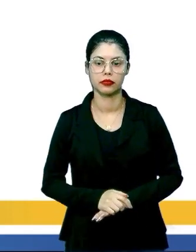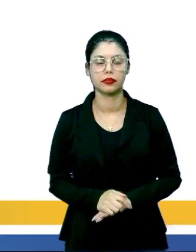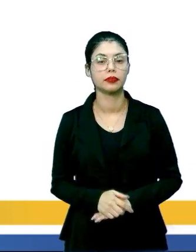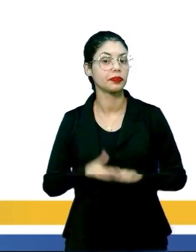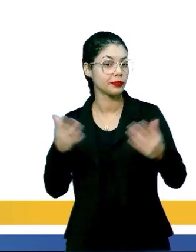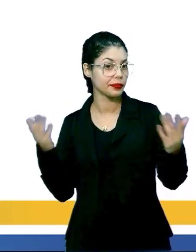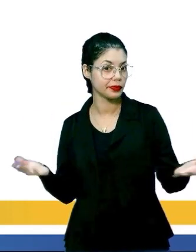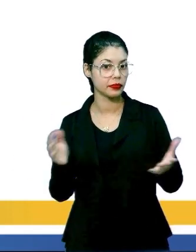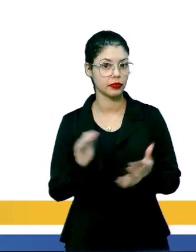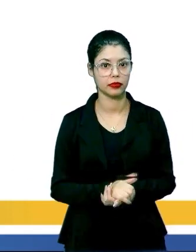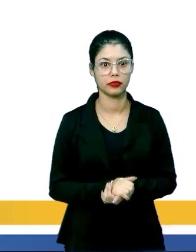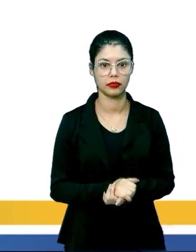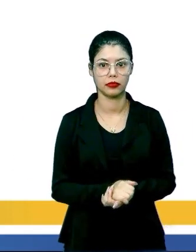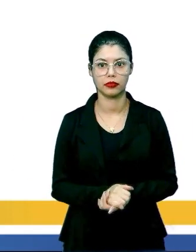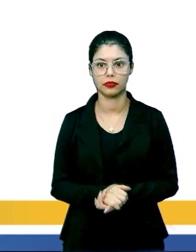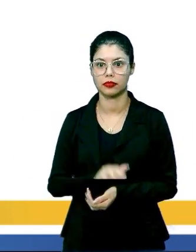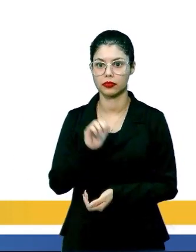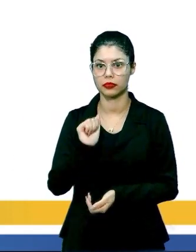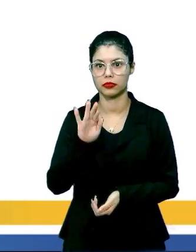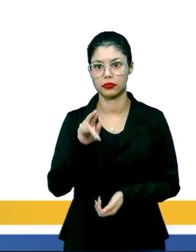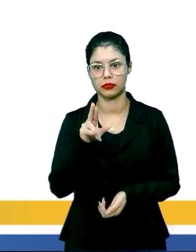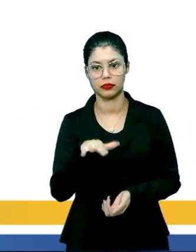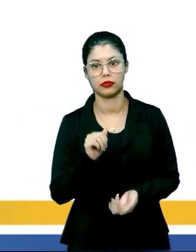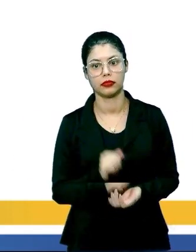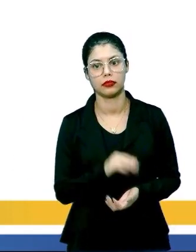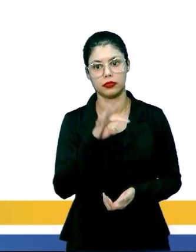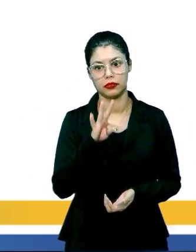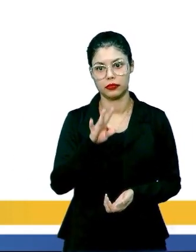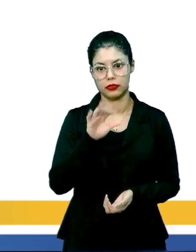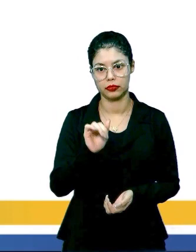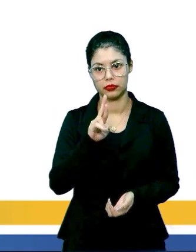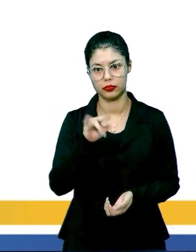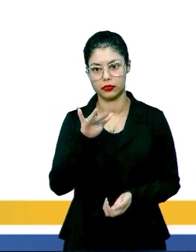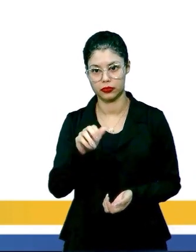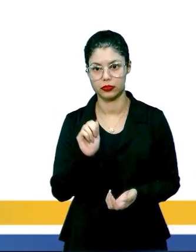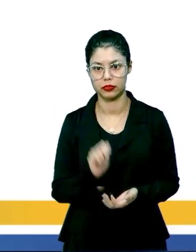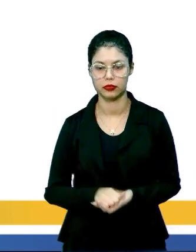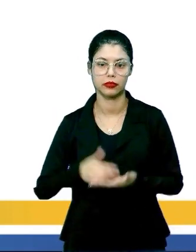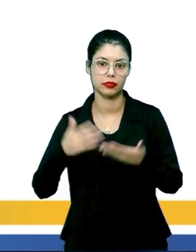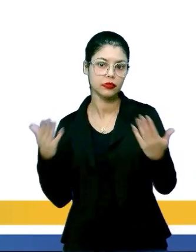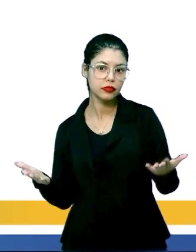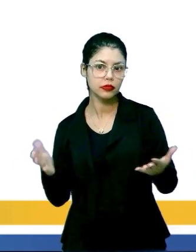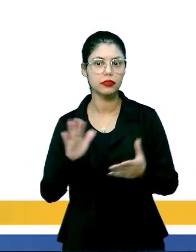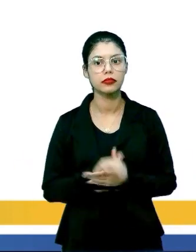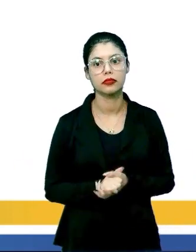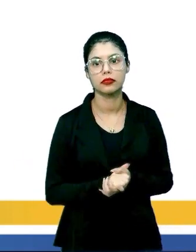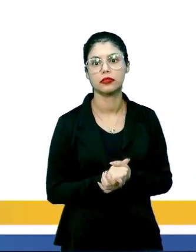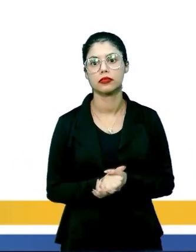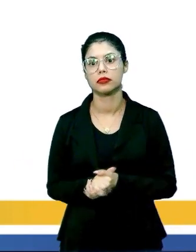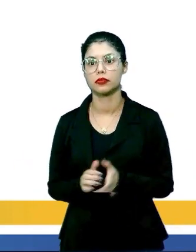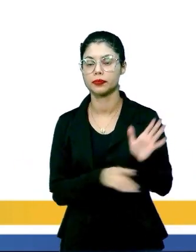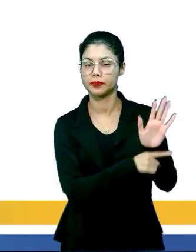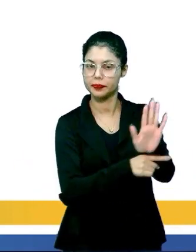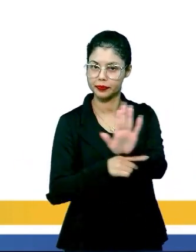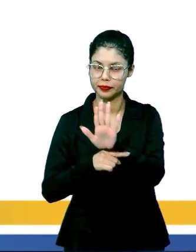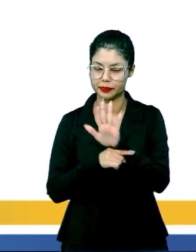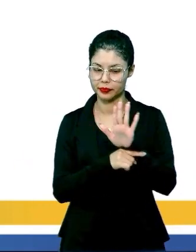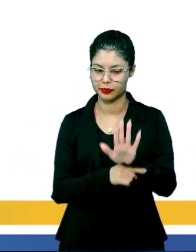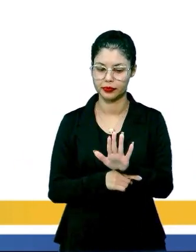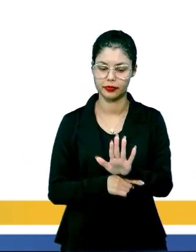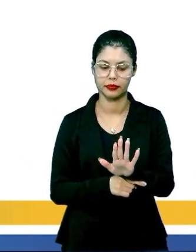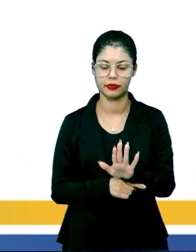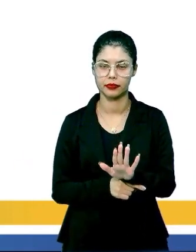D, Olha aí, ó, o Abapuru, de quem? De Tarsila de Amaral, uma das maiores representantes,